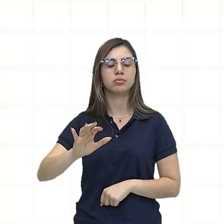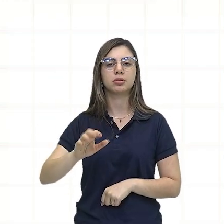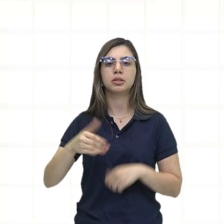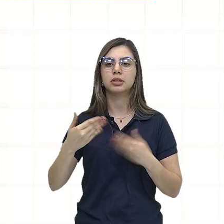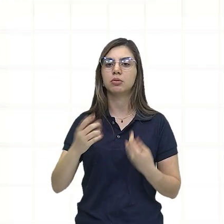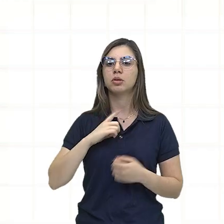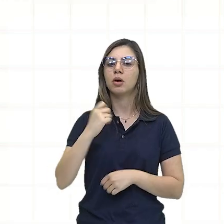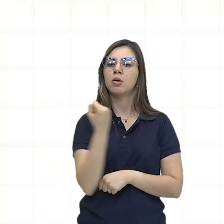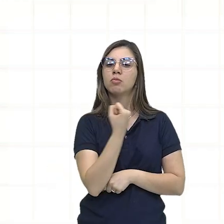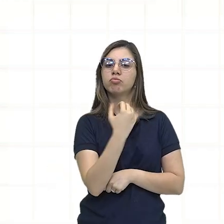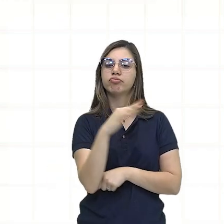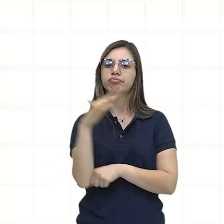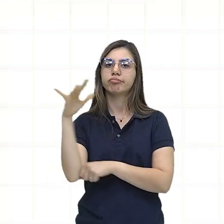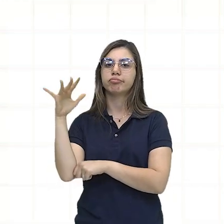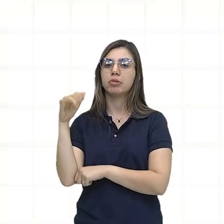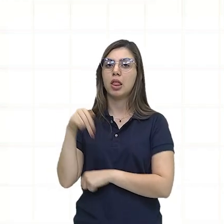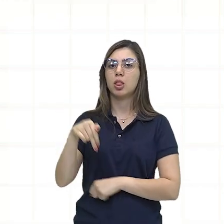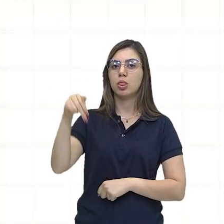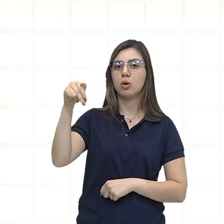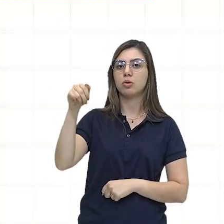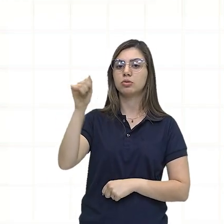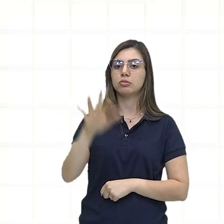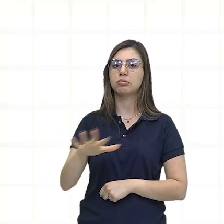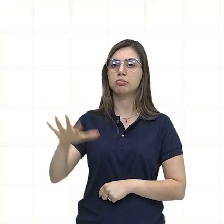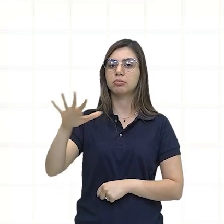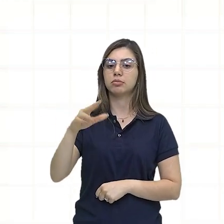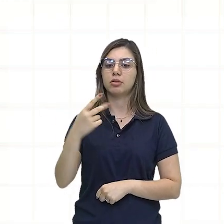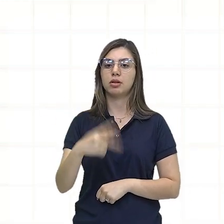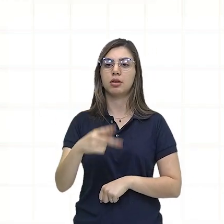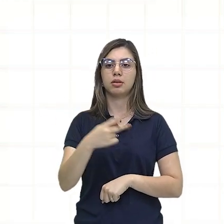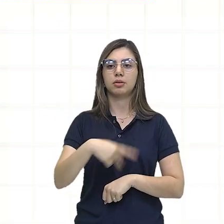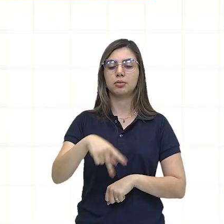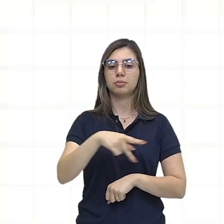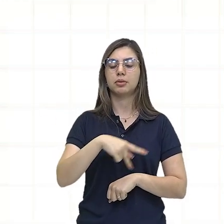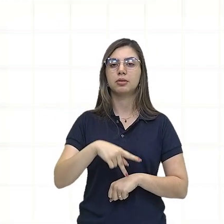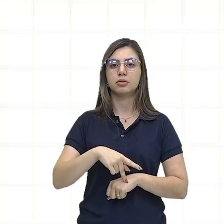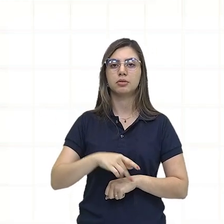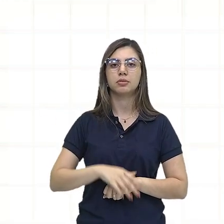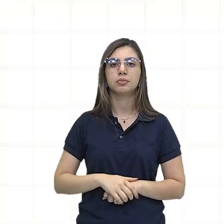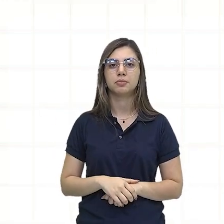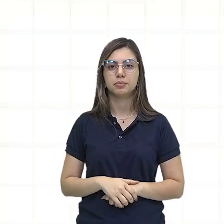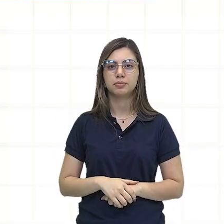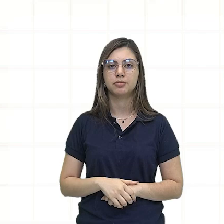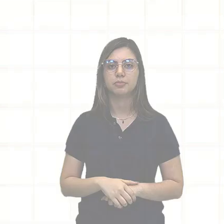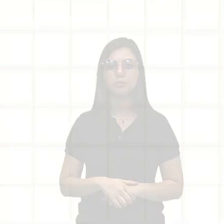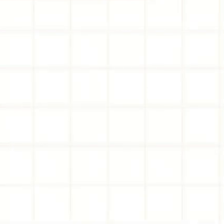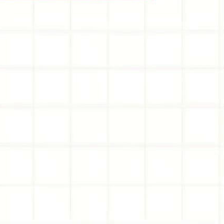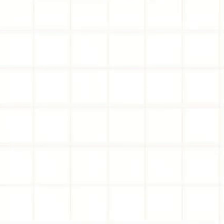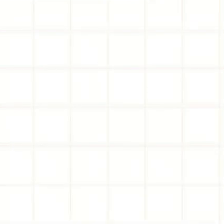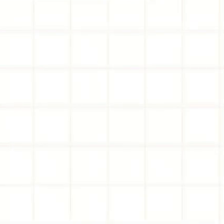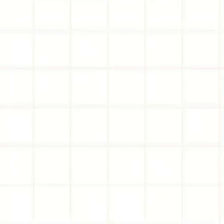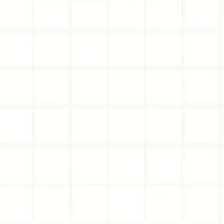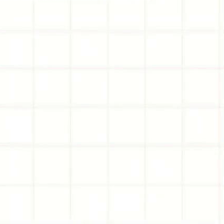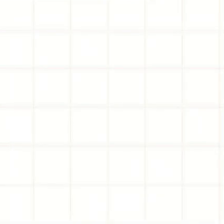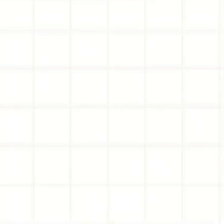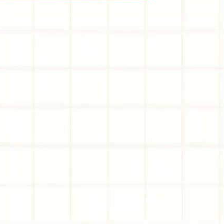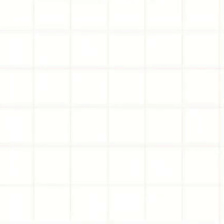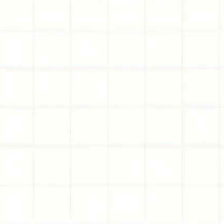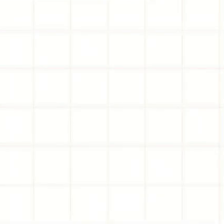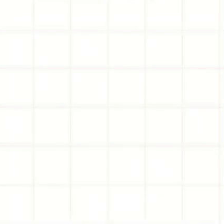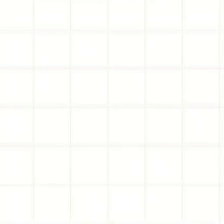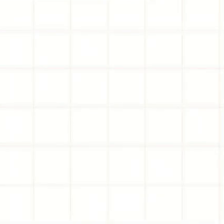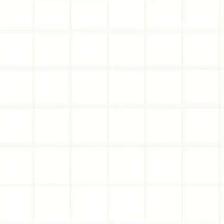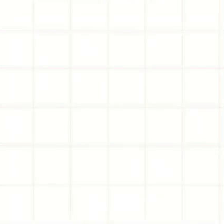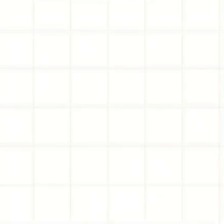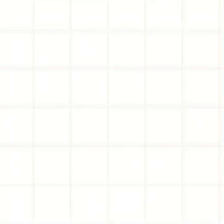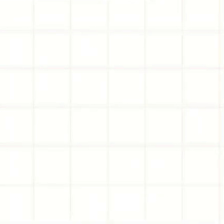estende essa floresta na região norte do país. Esse tipo climático, ele se